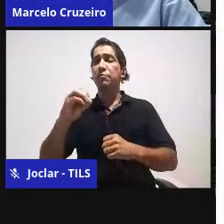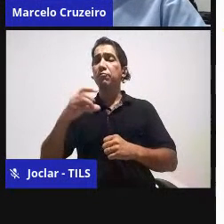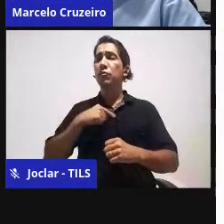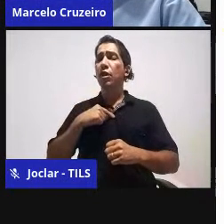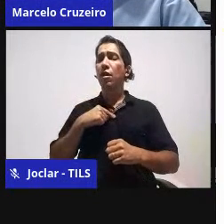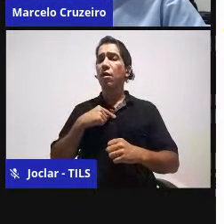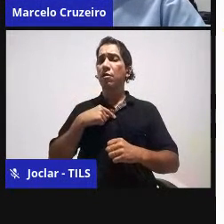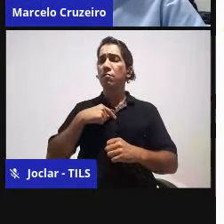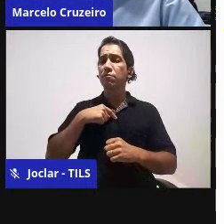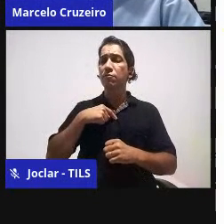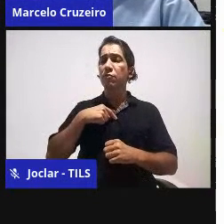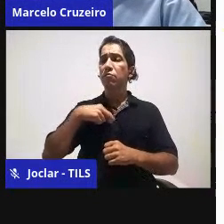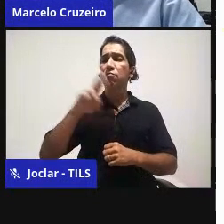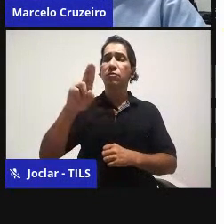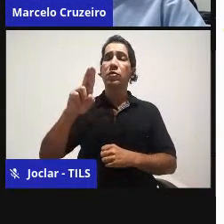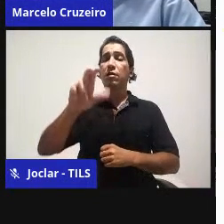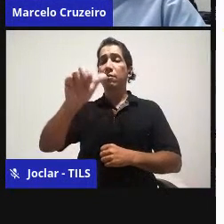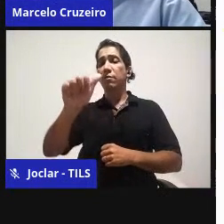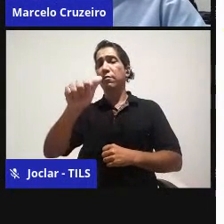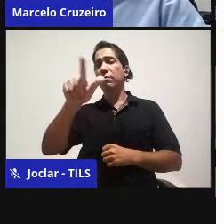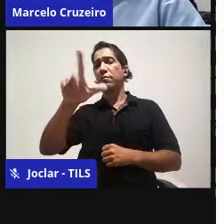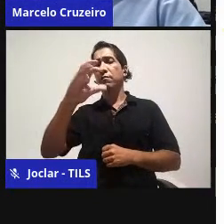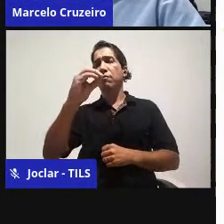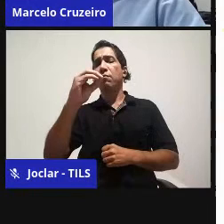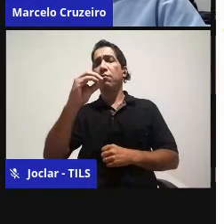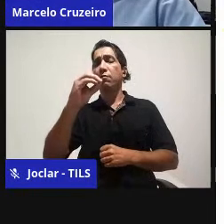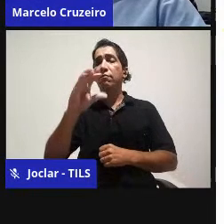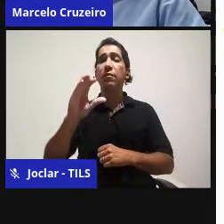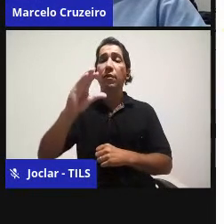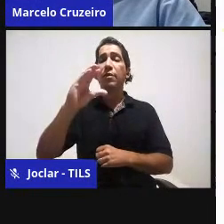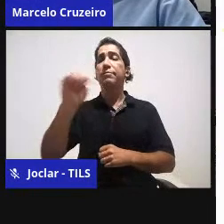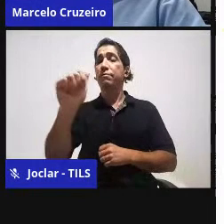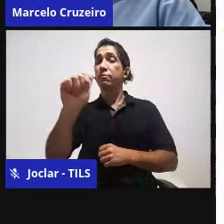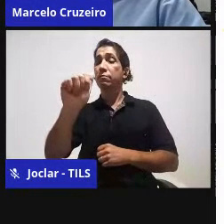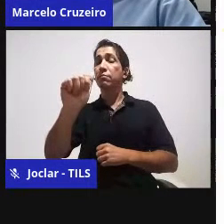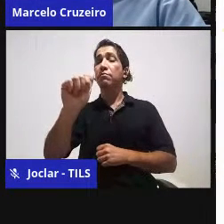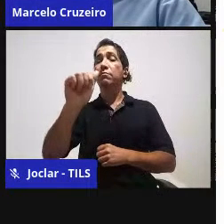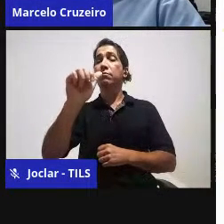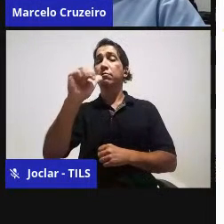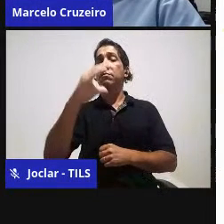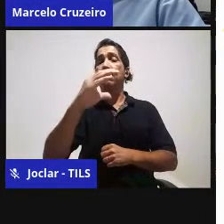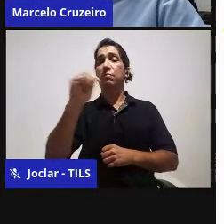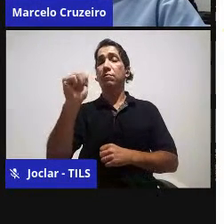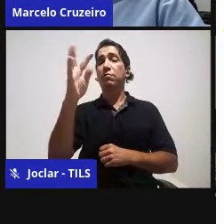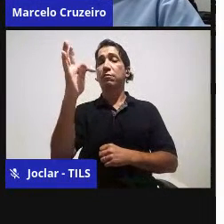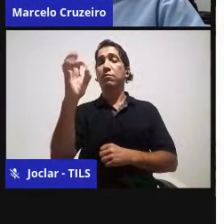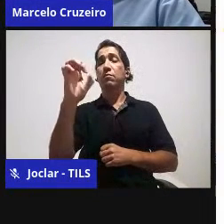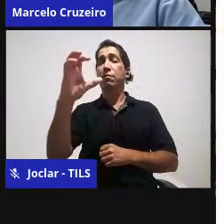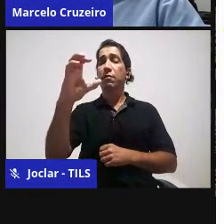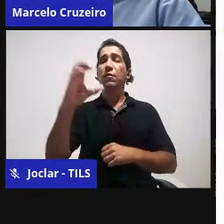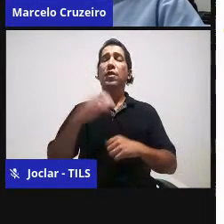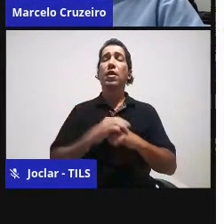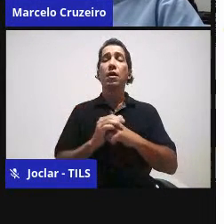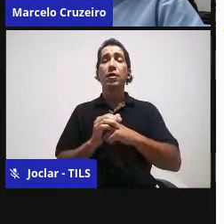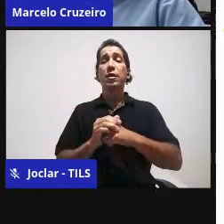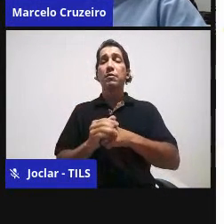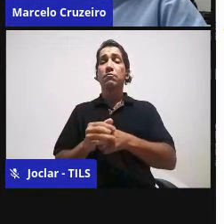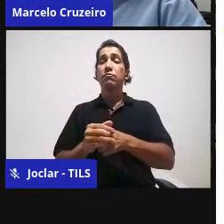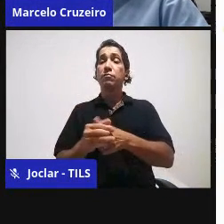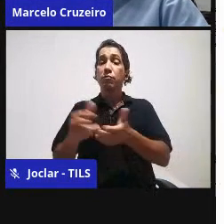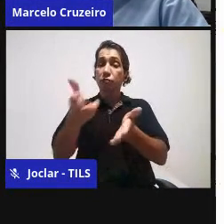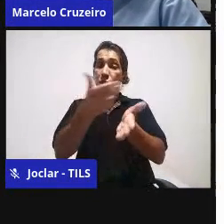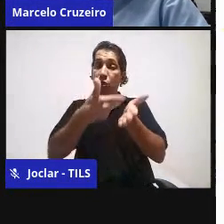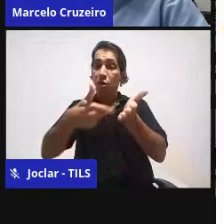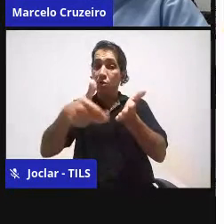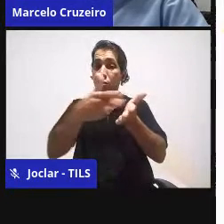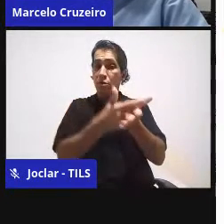da Alemanha. Okay? E a ACATEC, ela então desenhou esses quatro pilares aqui, olha, os